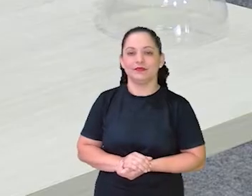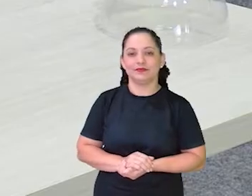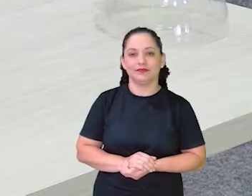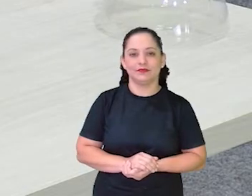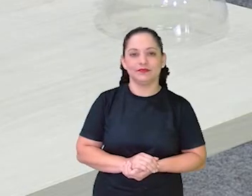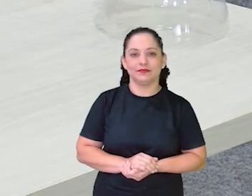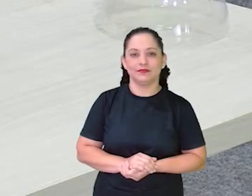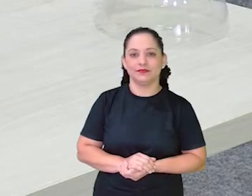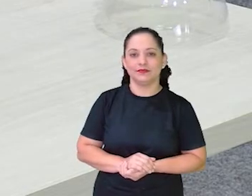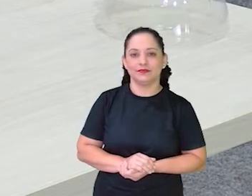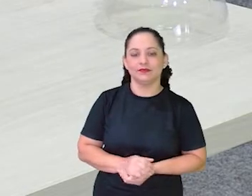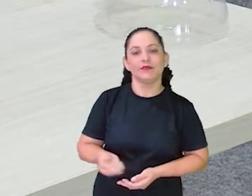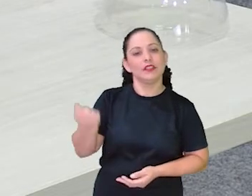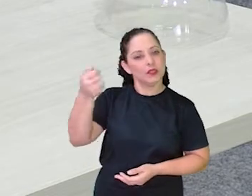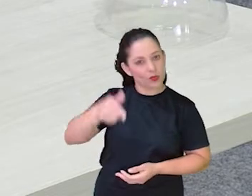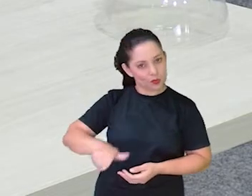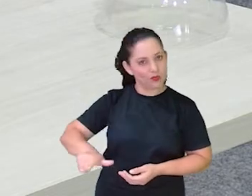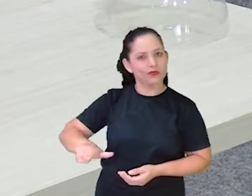Oi